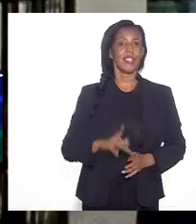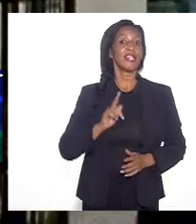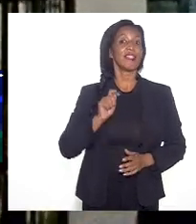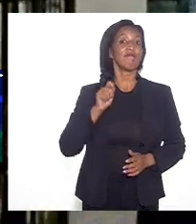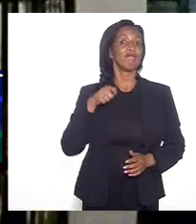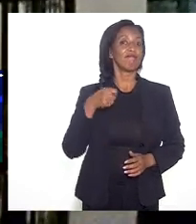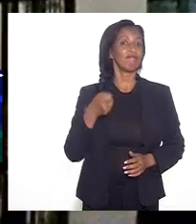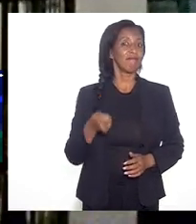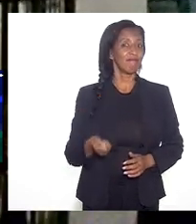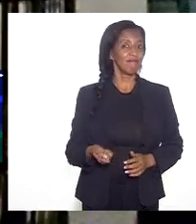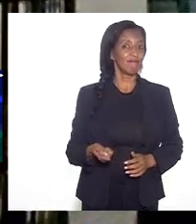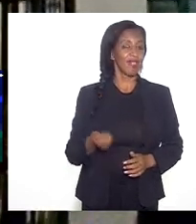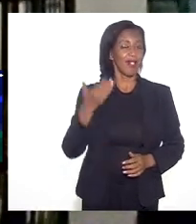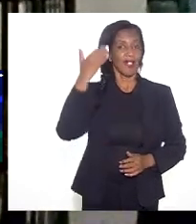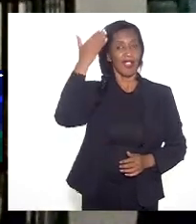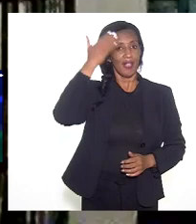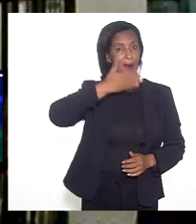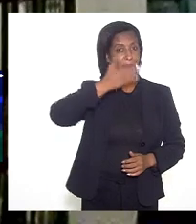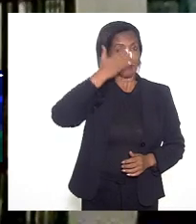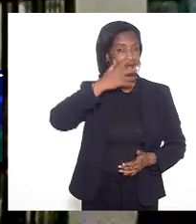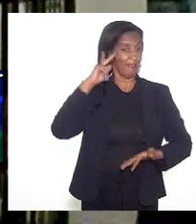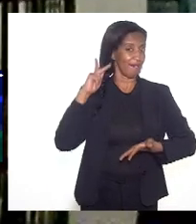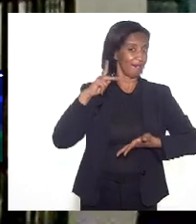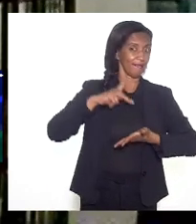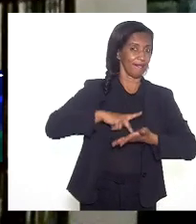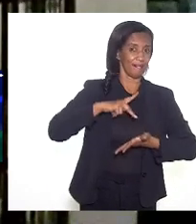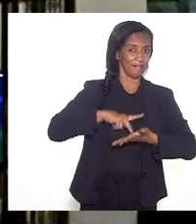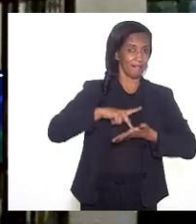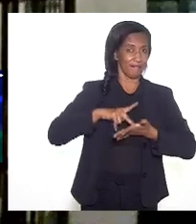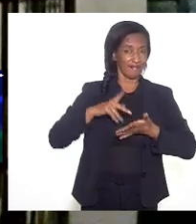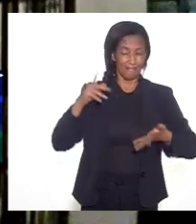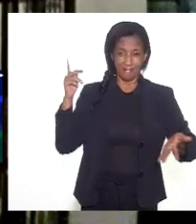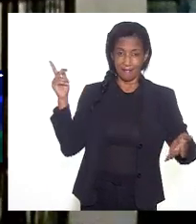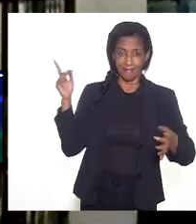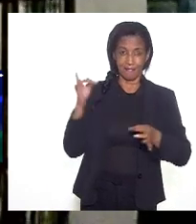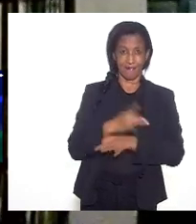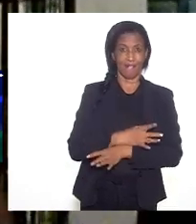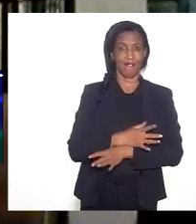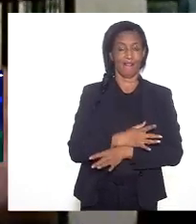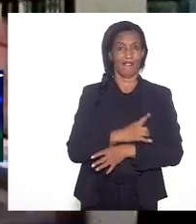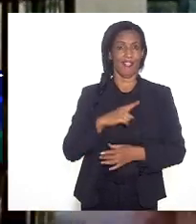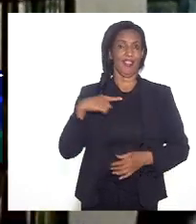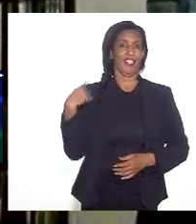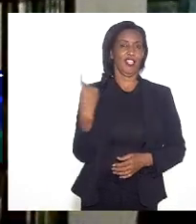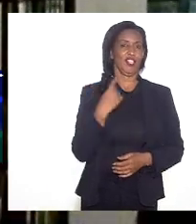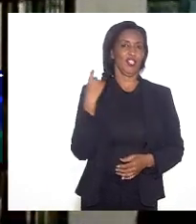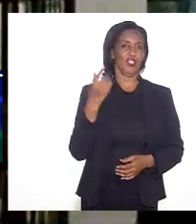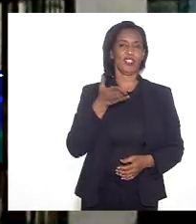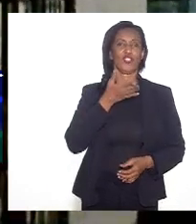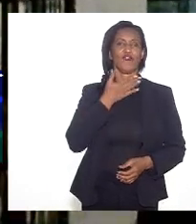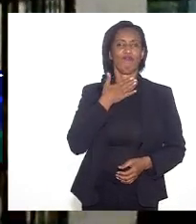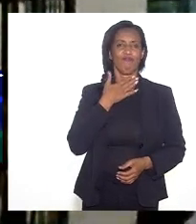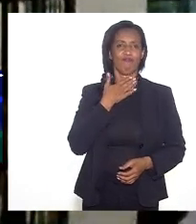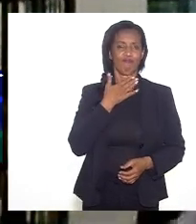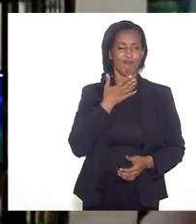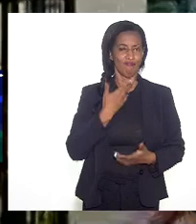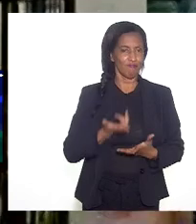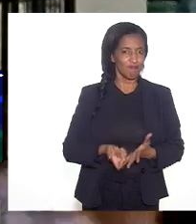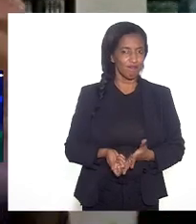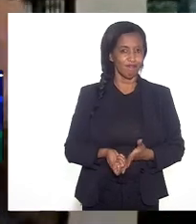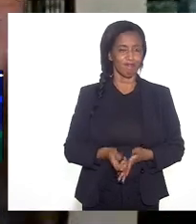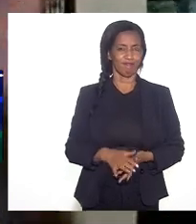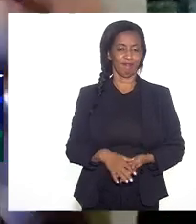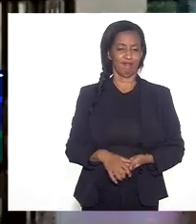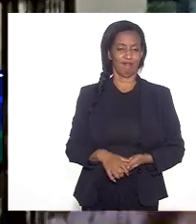significa a presença real, concreta, das nossas vozes.